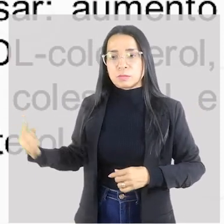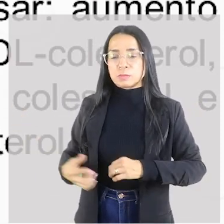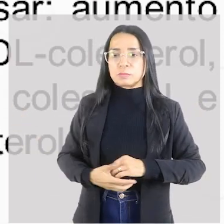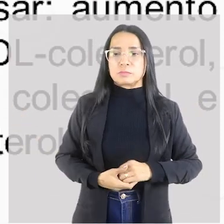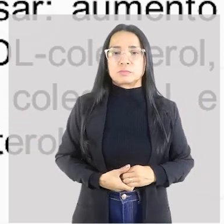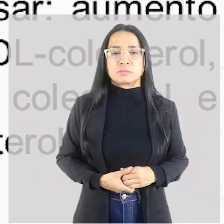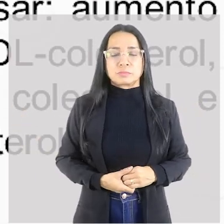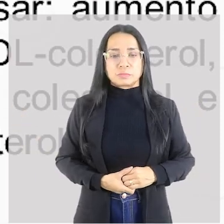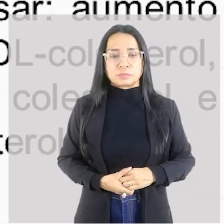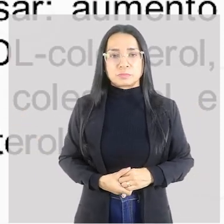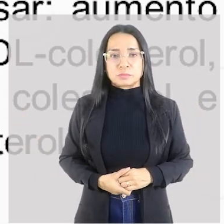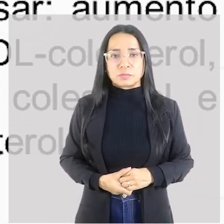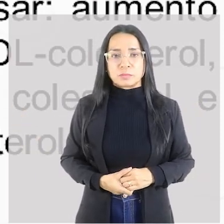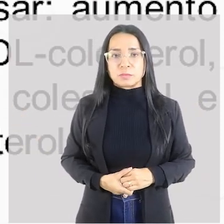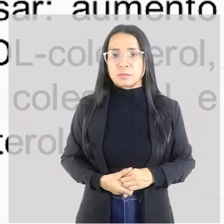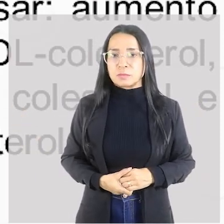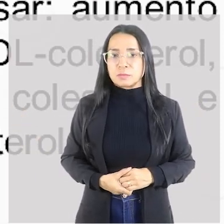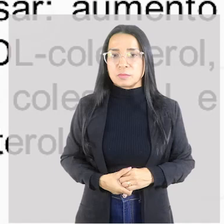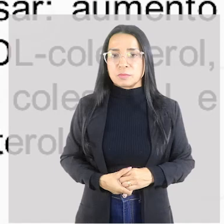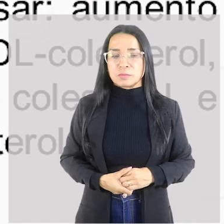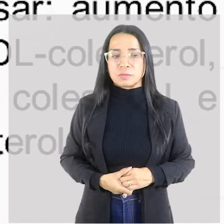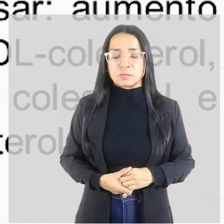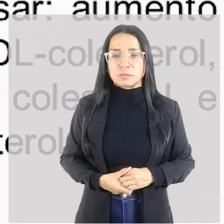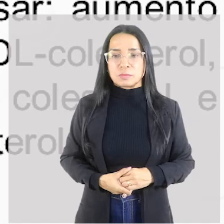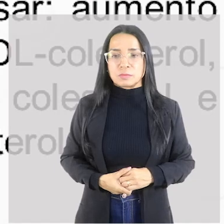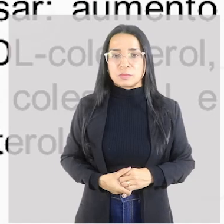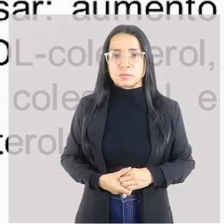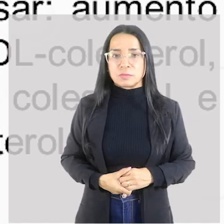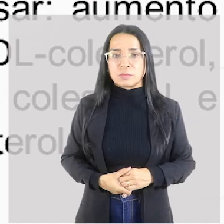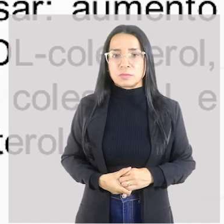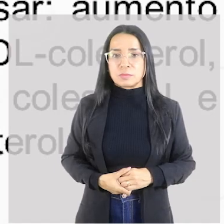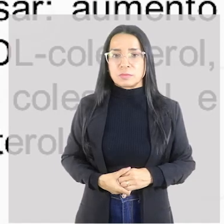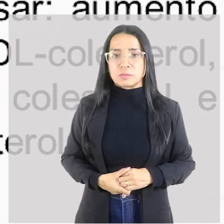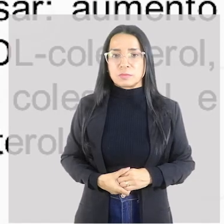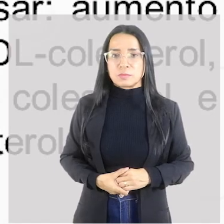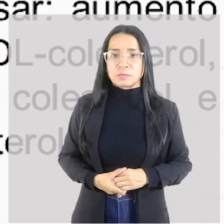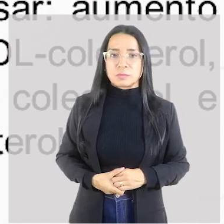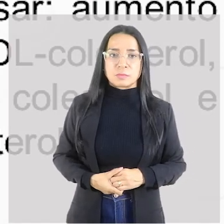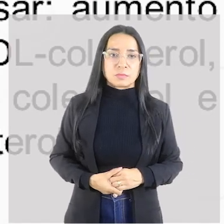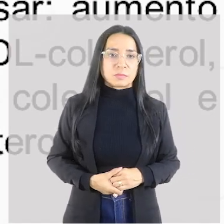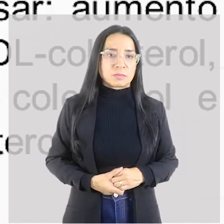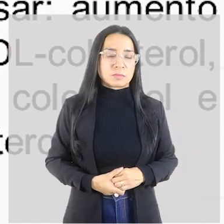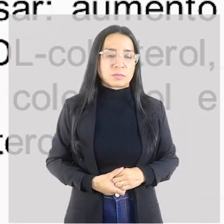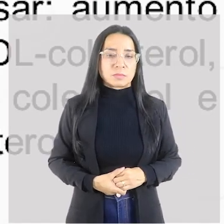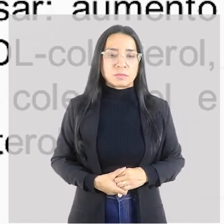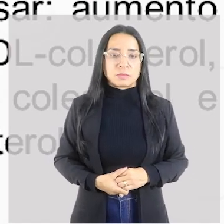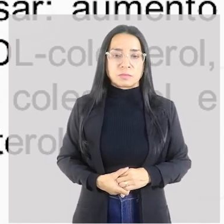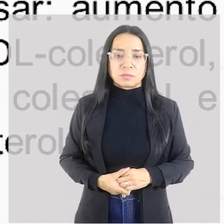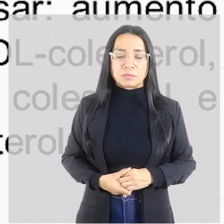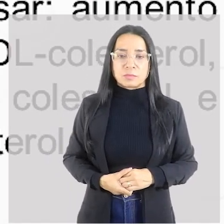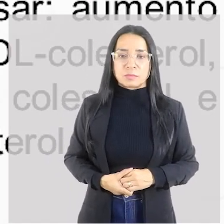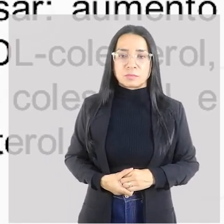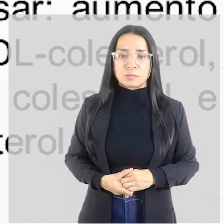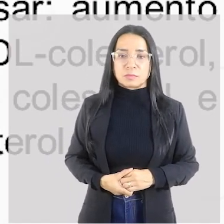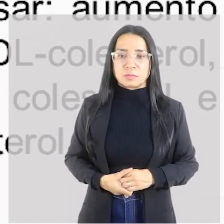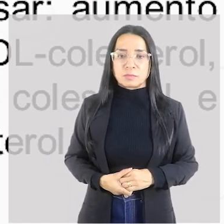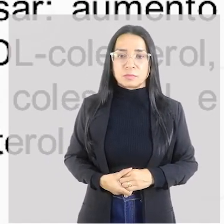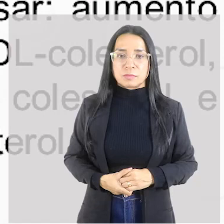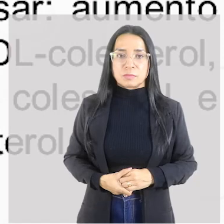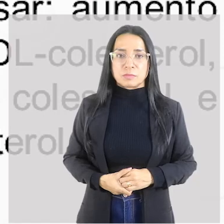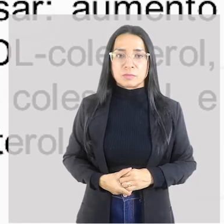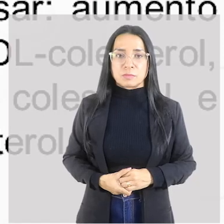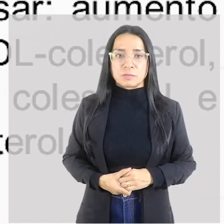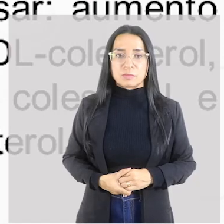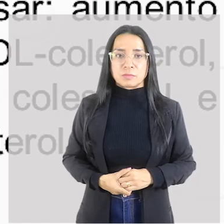vegetais líquidos em gordura sólida à temperatura ambiente, são utilizadas para melhorar a consistência dos alimentos e também aumentar